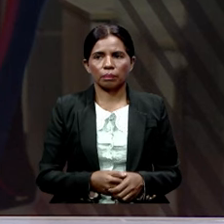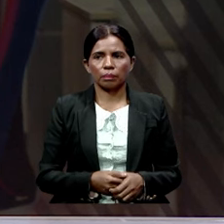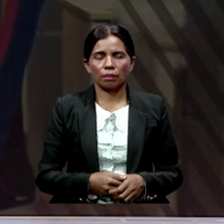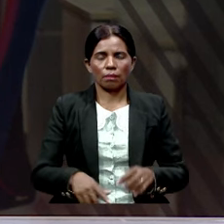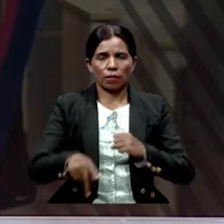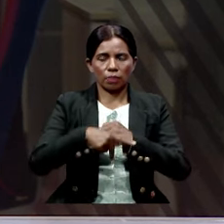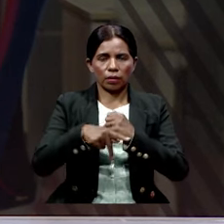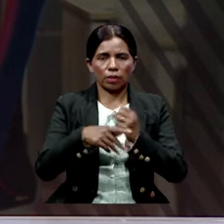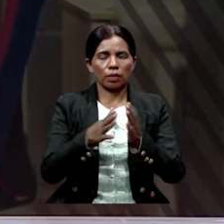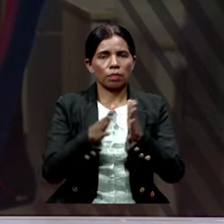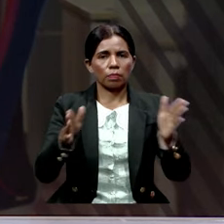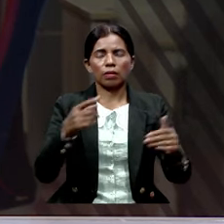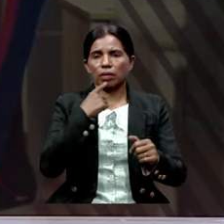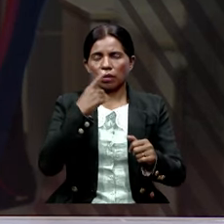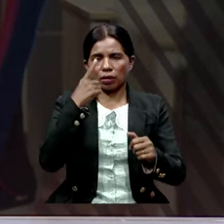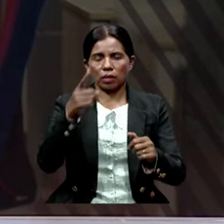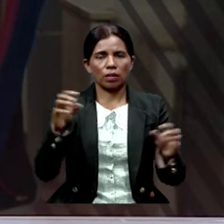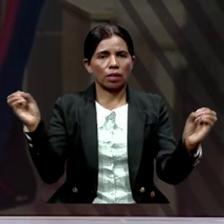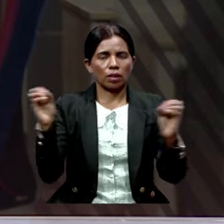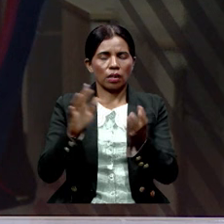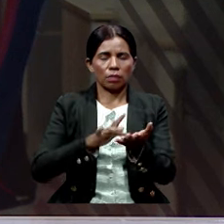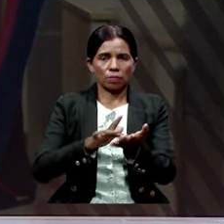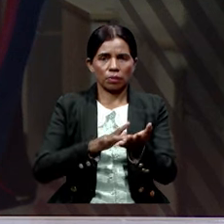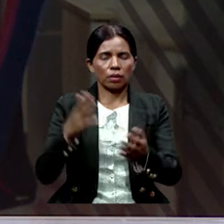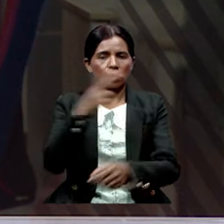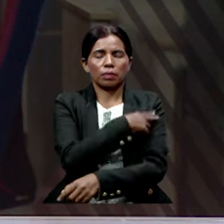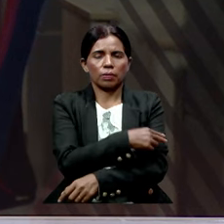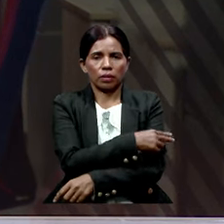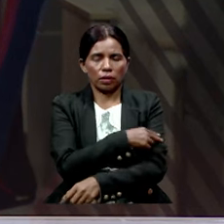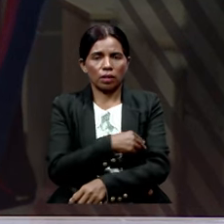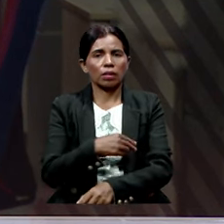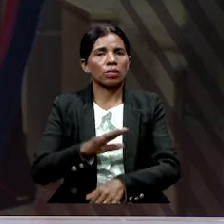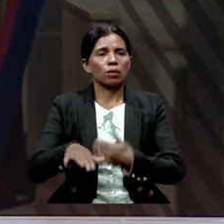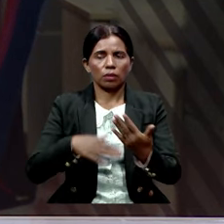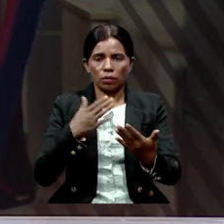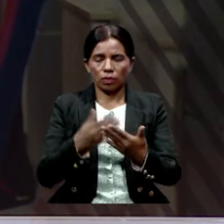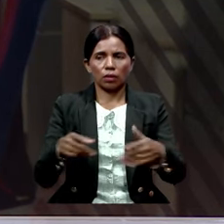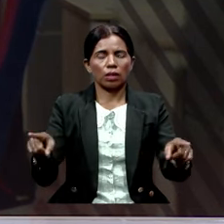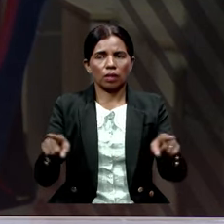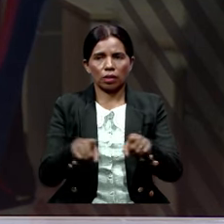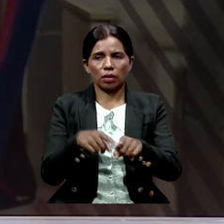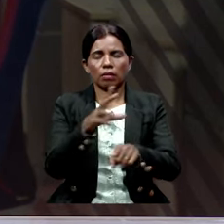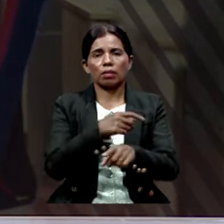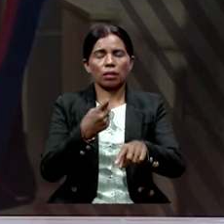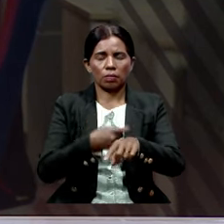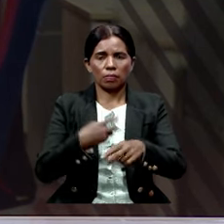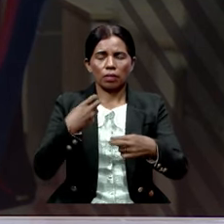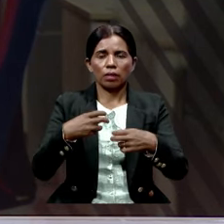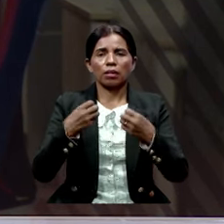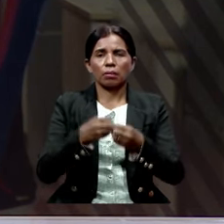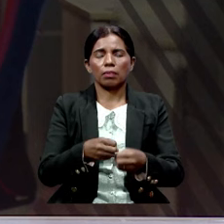Bancada oposição considera falta e moro que hospitais no centro saúde Sira hanesan situação nebe grave ba